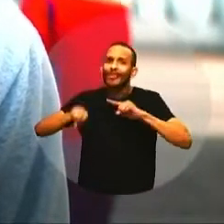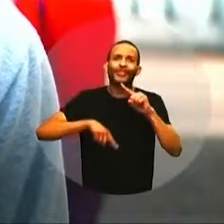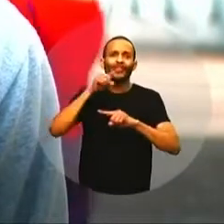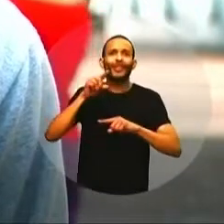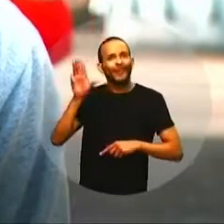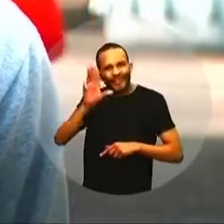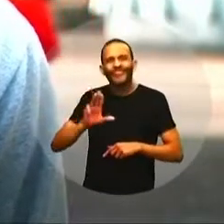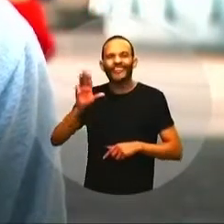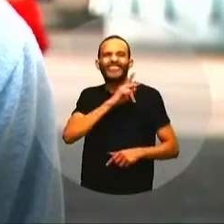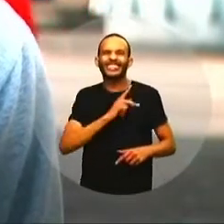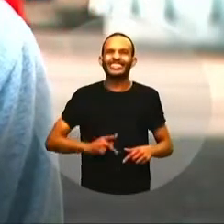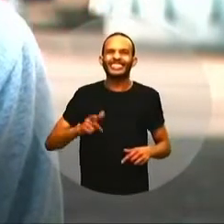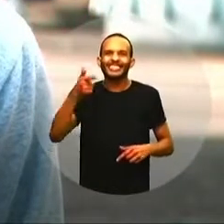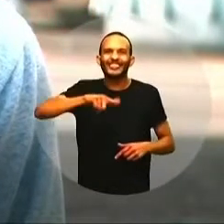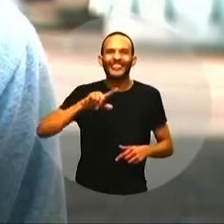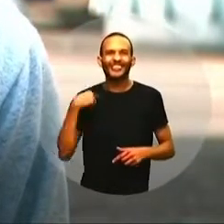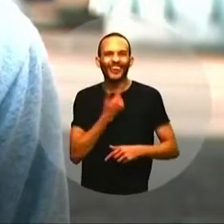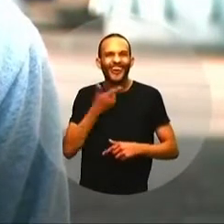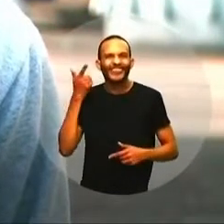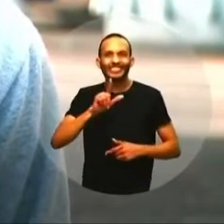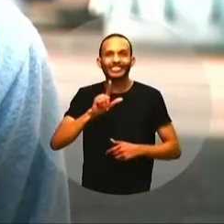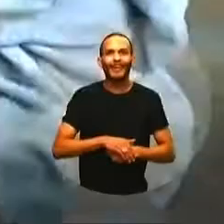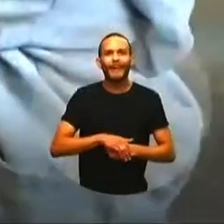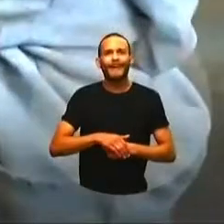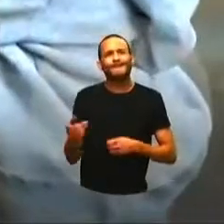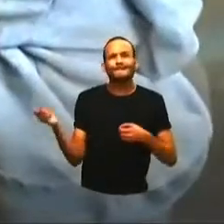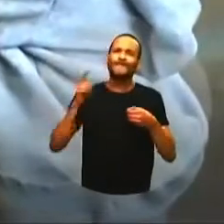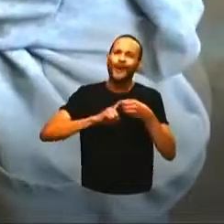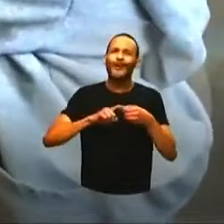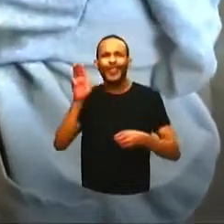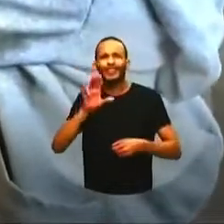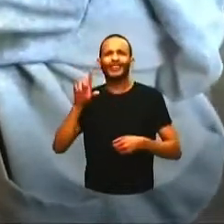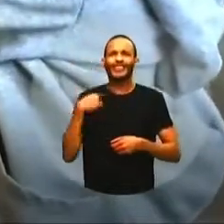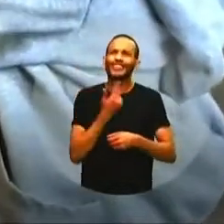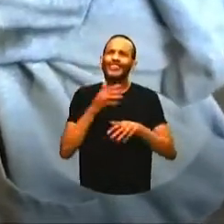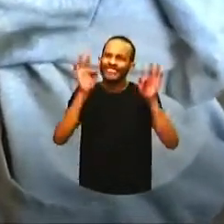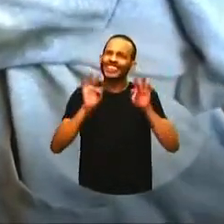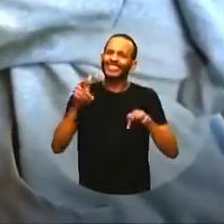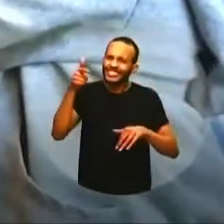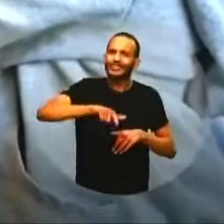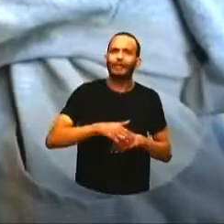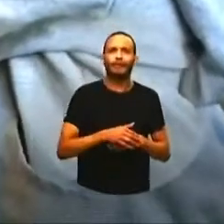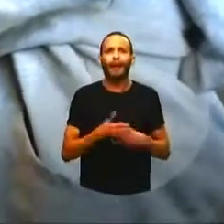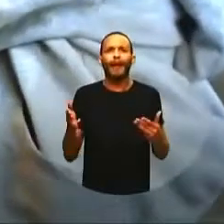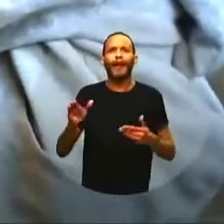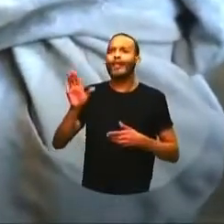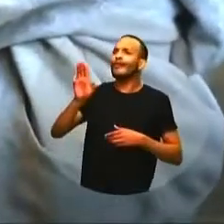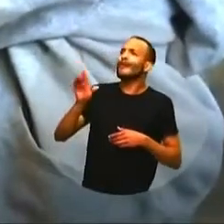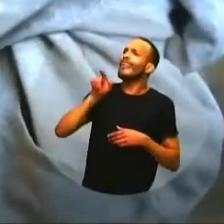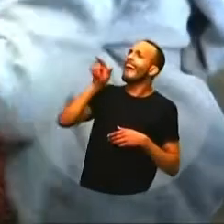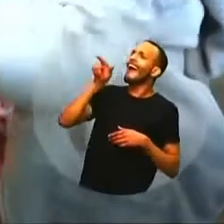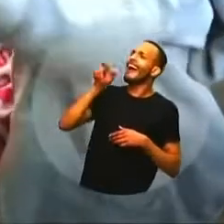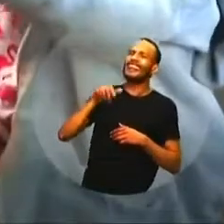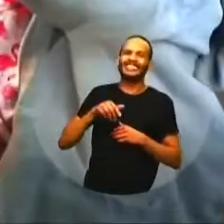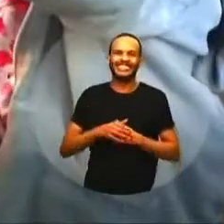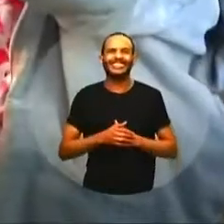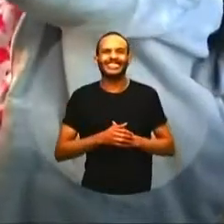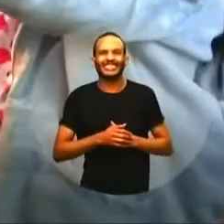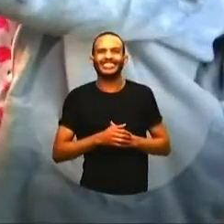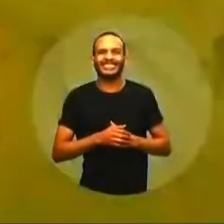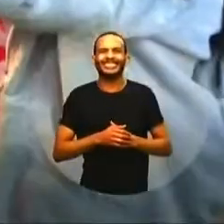pra voar e com o Lula presidente a gente vai conseguir. Volta, Lula, pra gente ser feliz de novo. Lula,